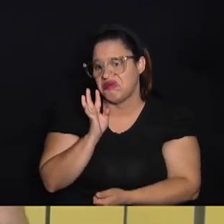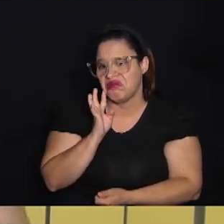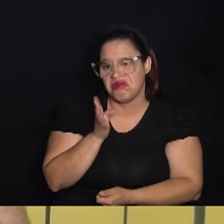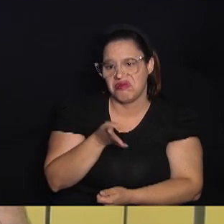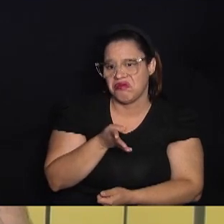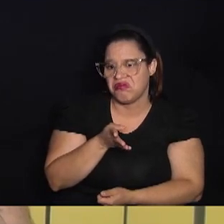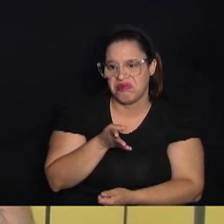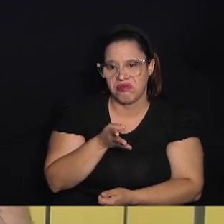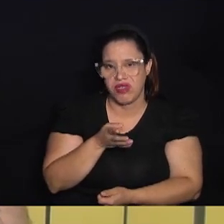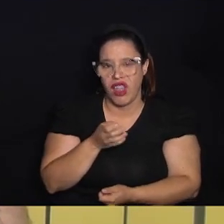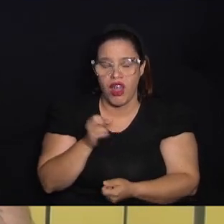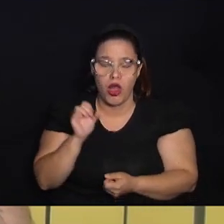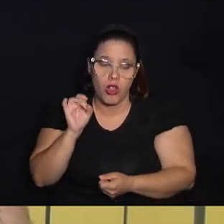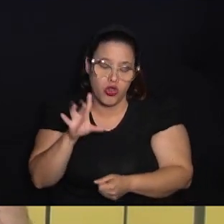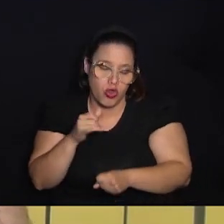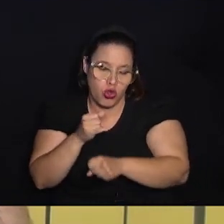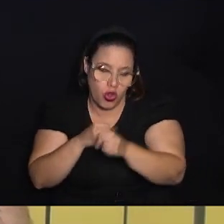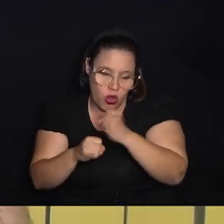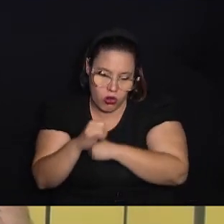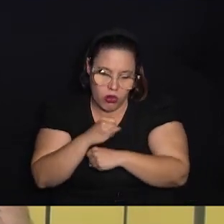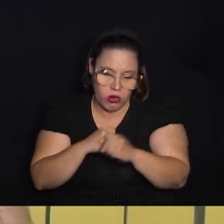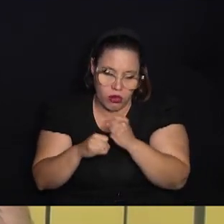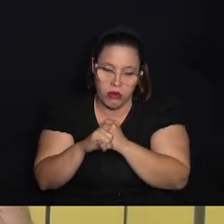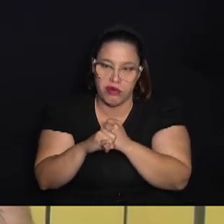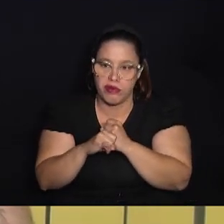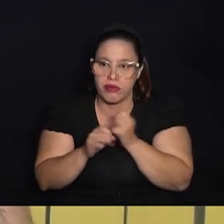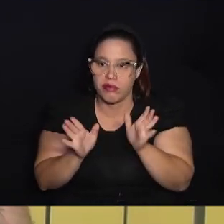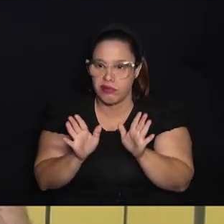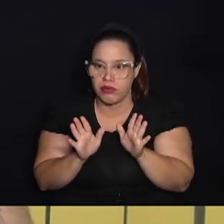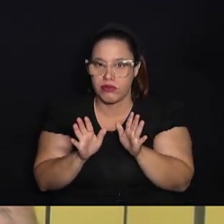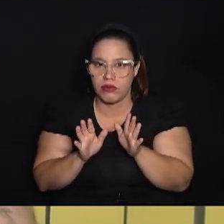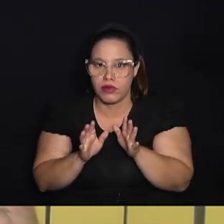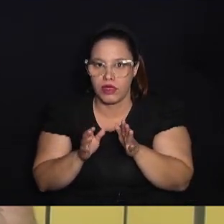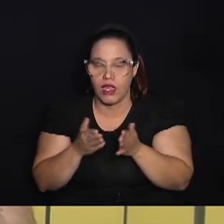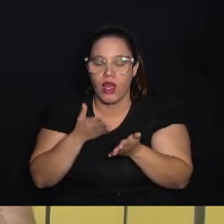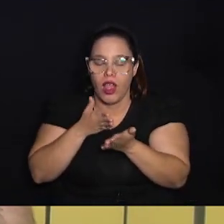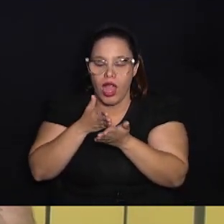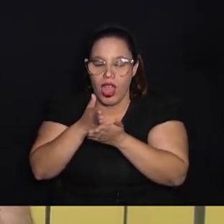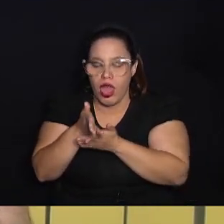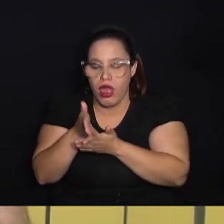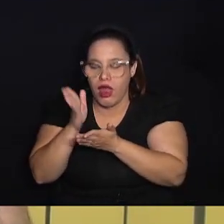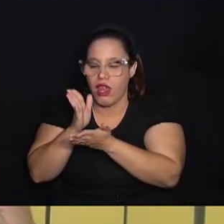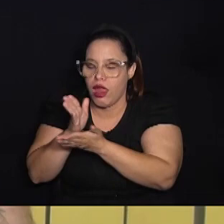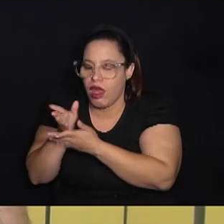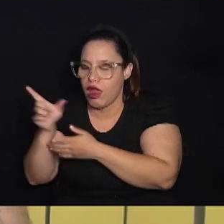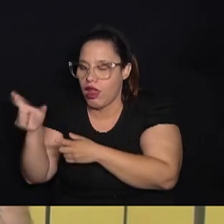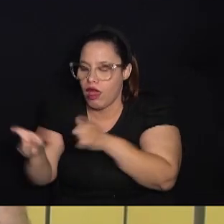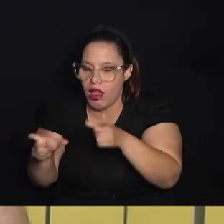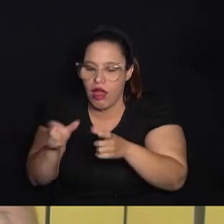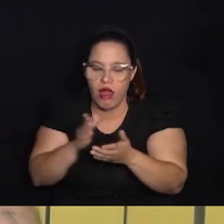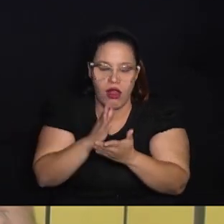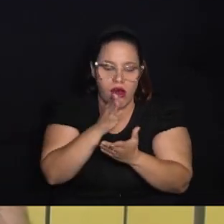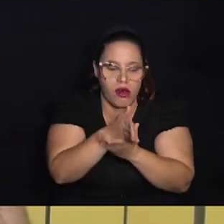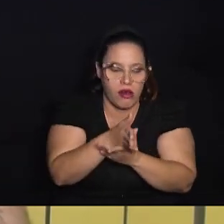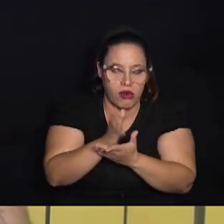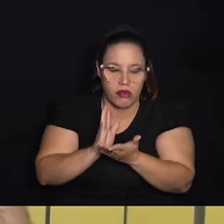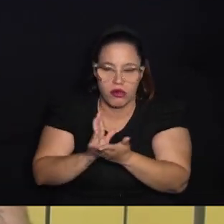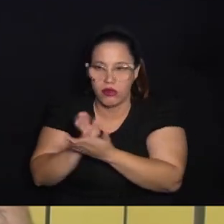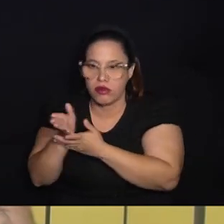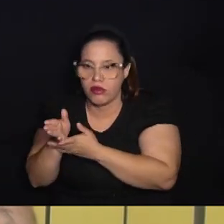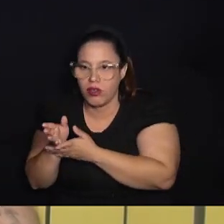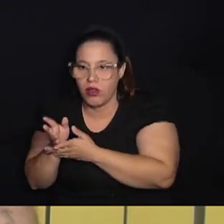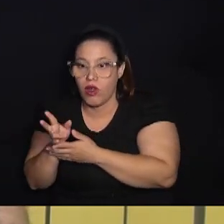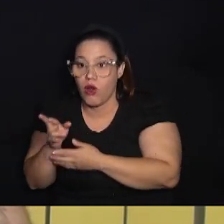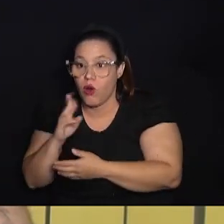histórias da internet mas e a gente decidiu levar as pessoas nos lugares em que elas ocorreram onde havi Os